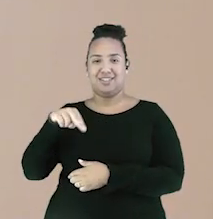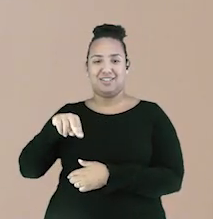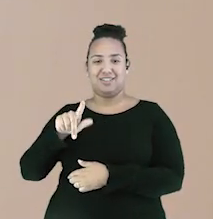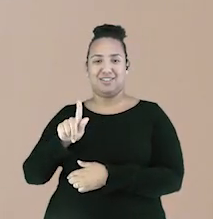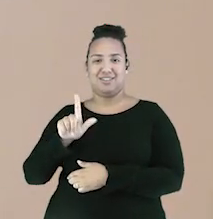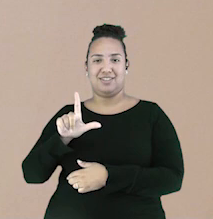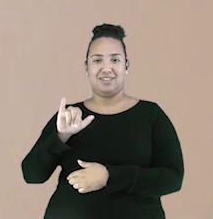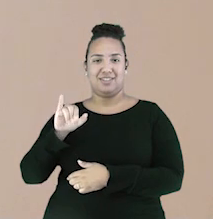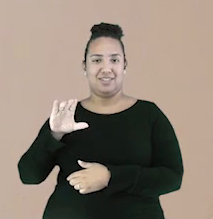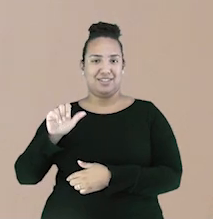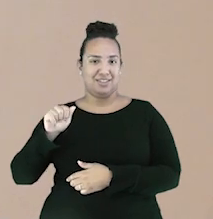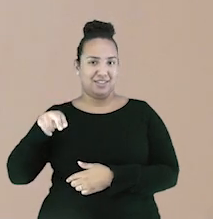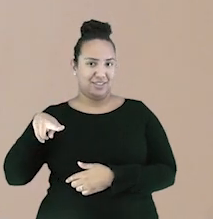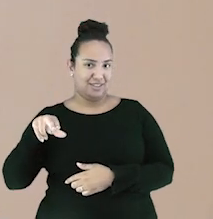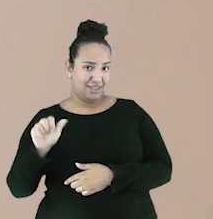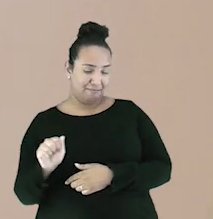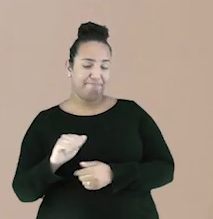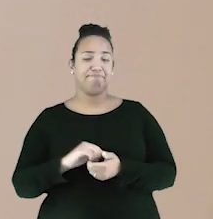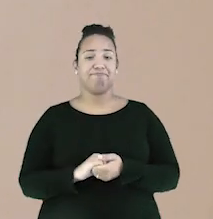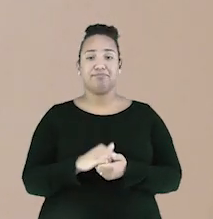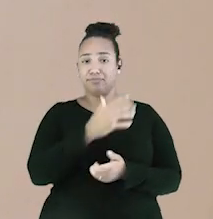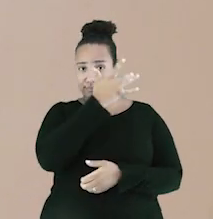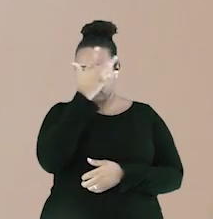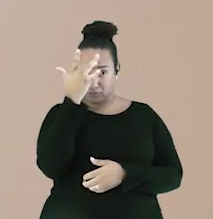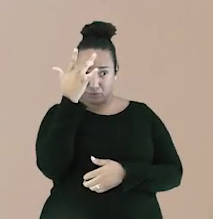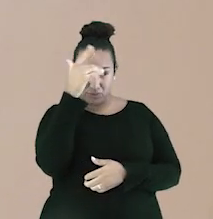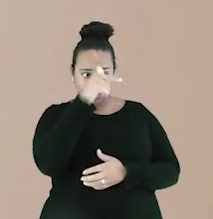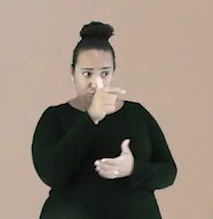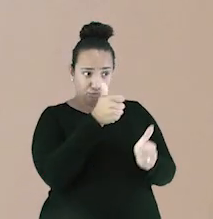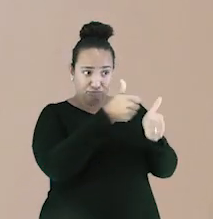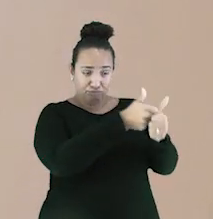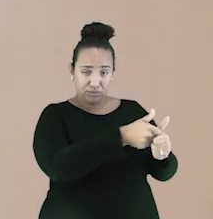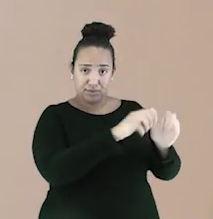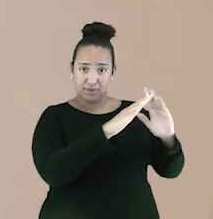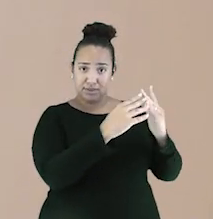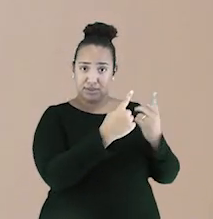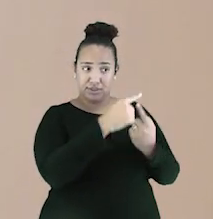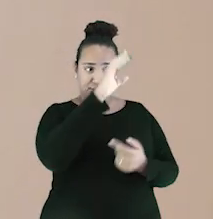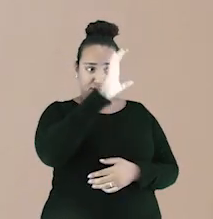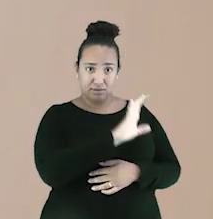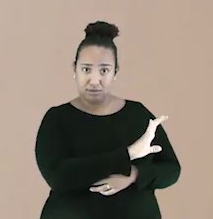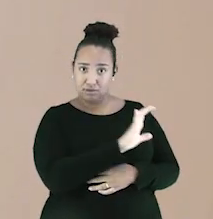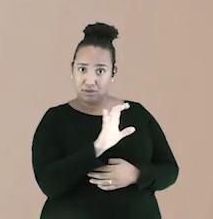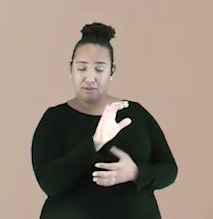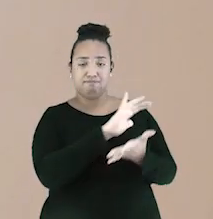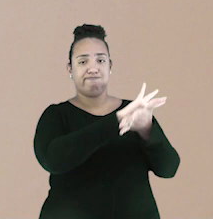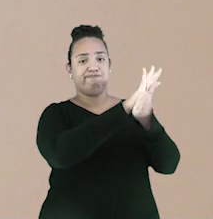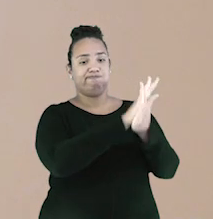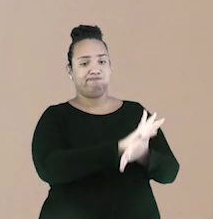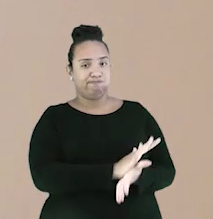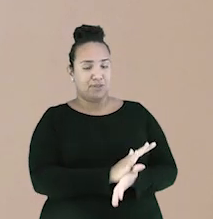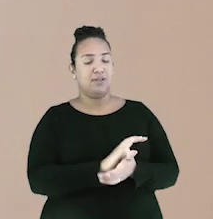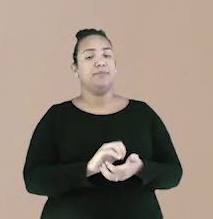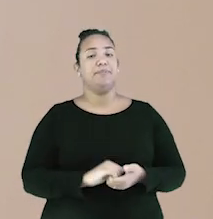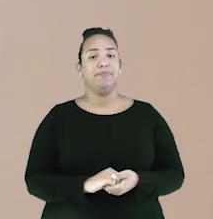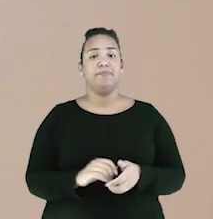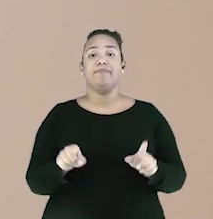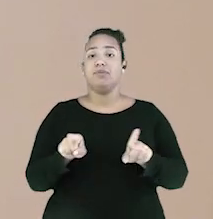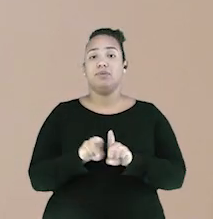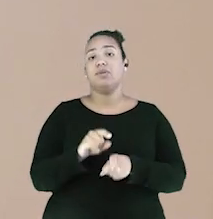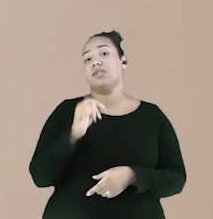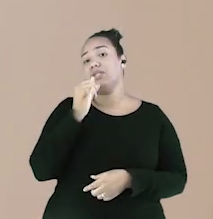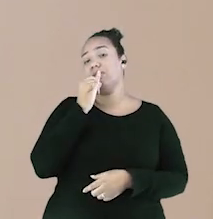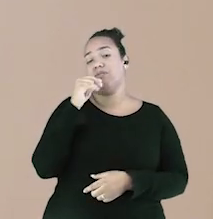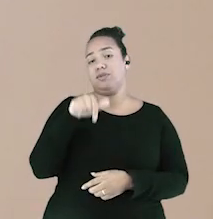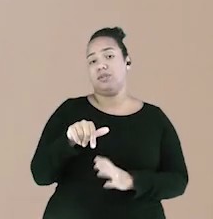Anglicana. Aqueles que se mantiveram católicos foram reprimidos e perseguidos. Outro exemplo que podemos usar na nossa aula é a